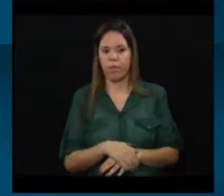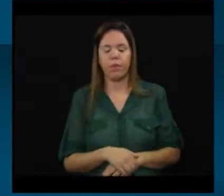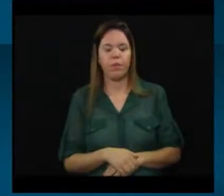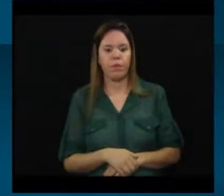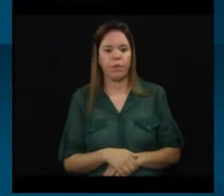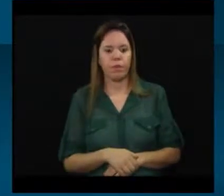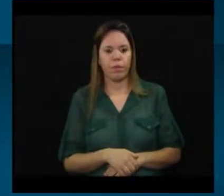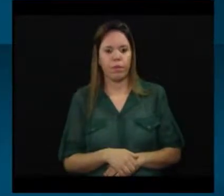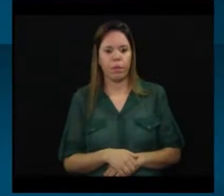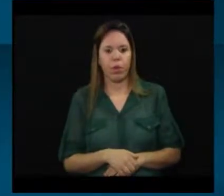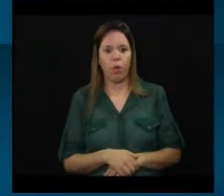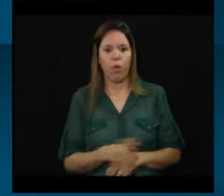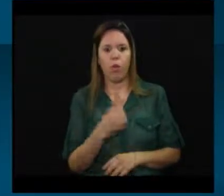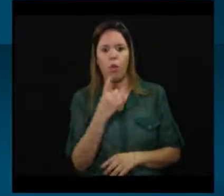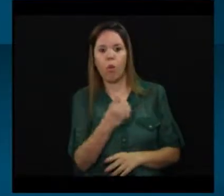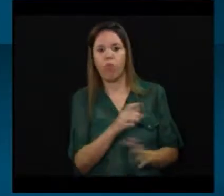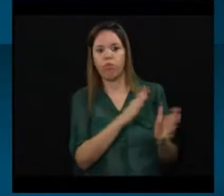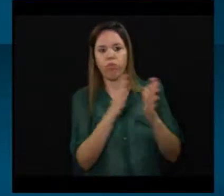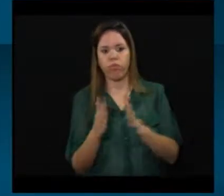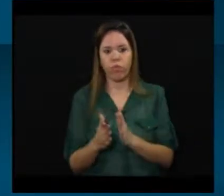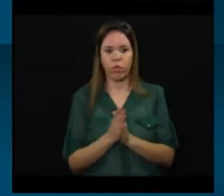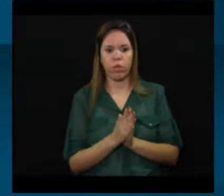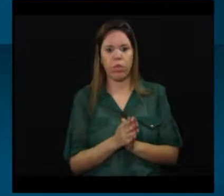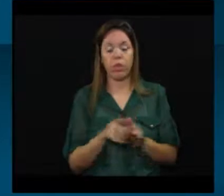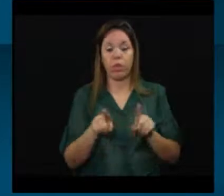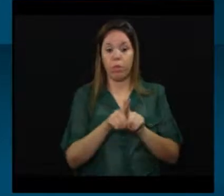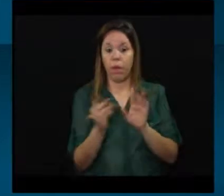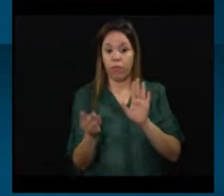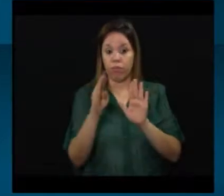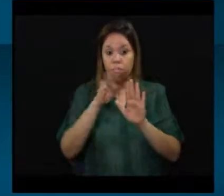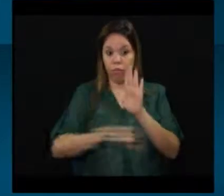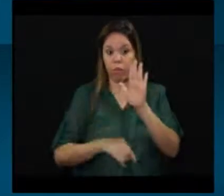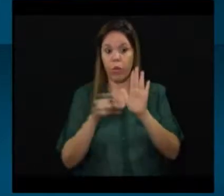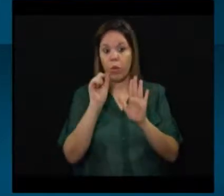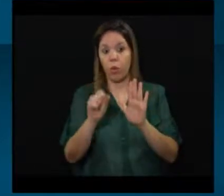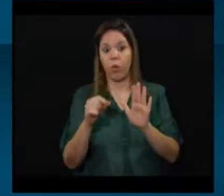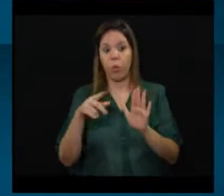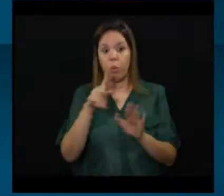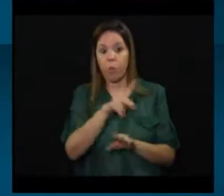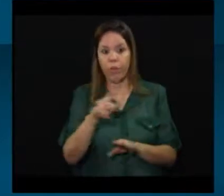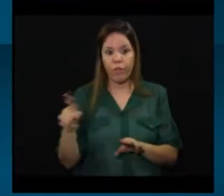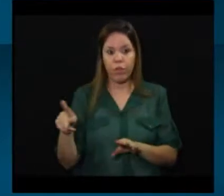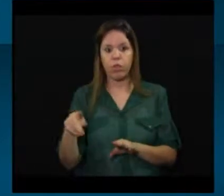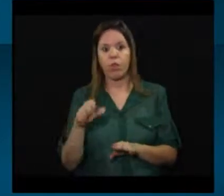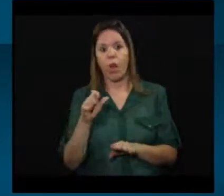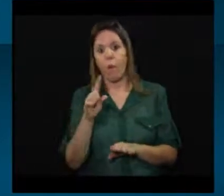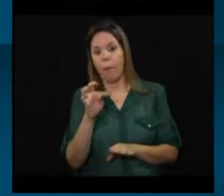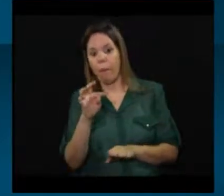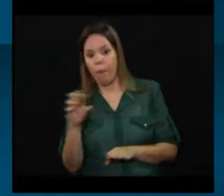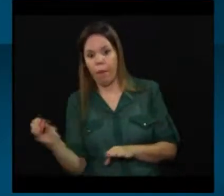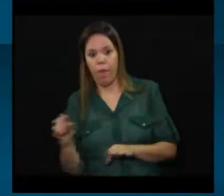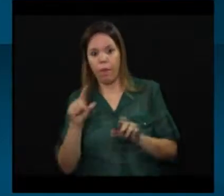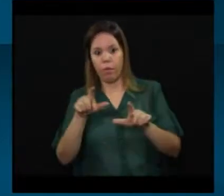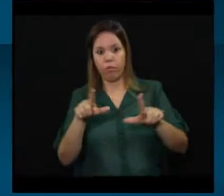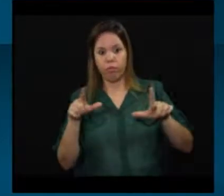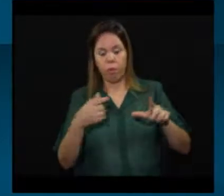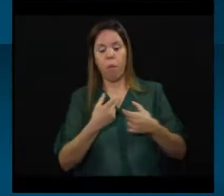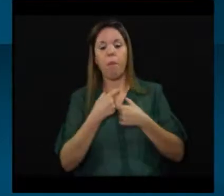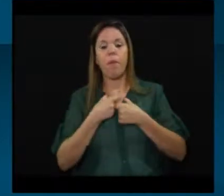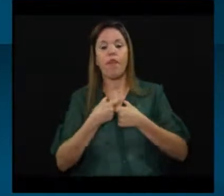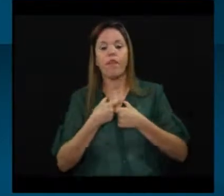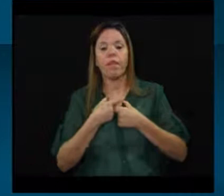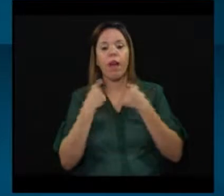turno único está na pauta o projeto de autoria do vereador Professor Alberto, que concede a medalha Carlos Gomes a Adonel Ribeiro